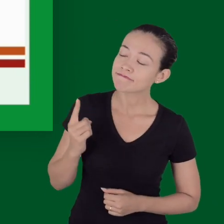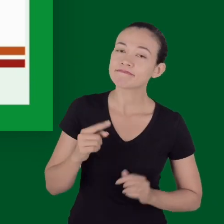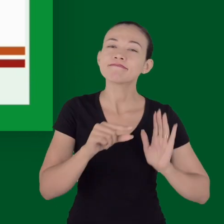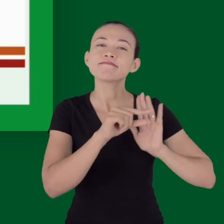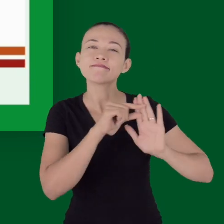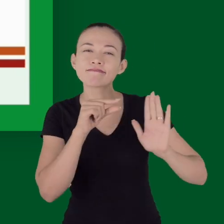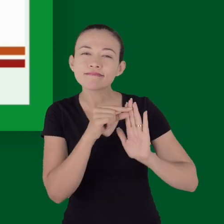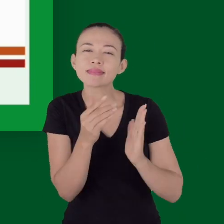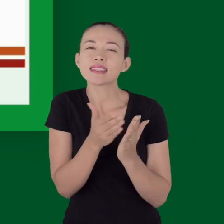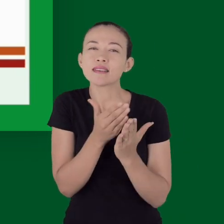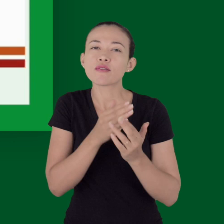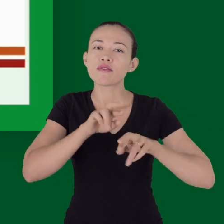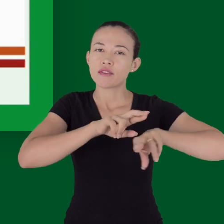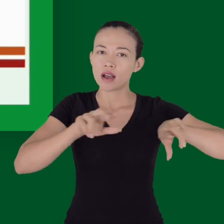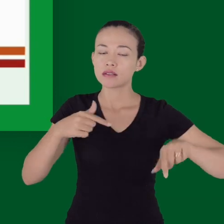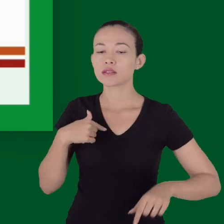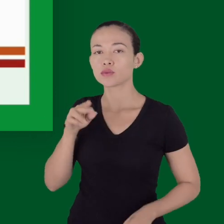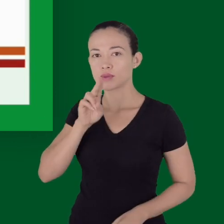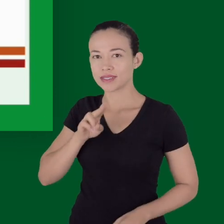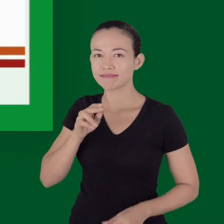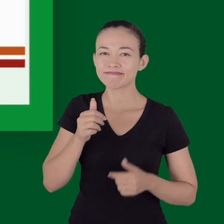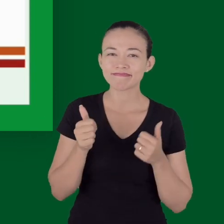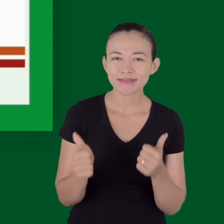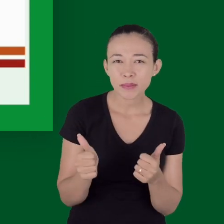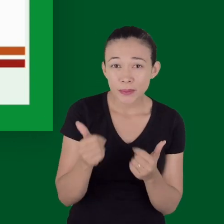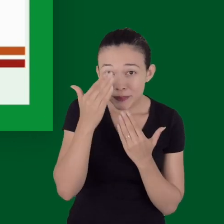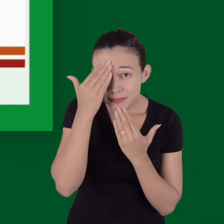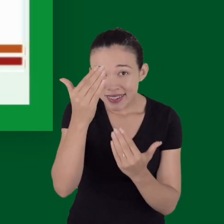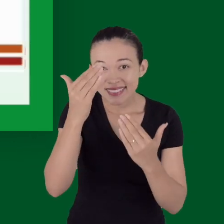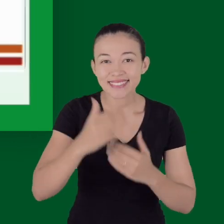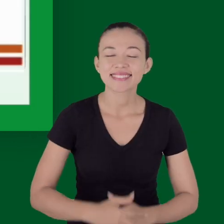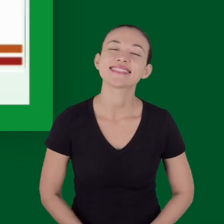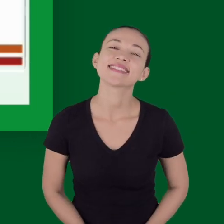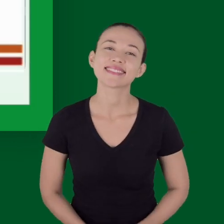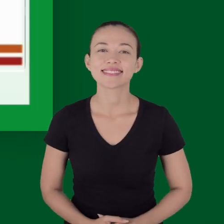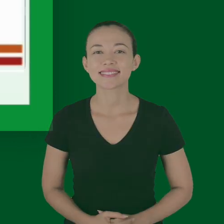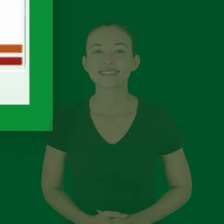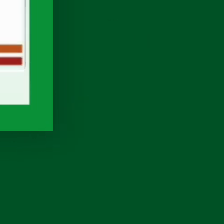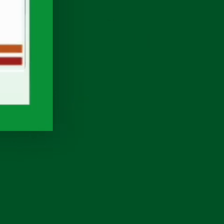Tá? Essas foram as referências que eu utilizei. É isso, muito obrigado.